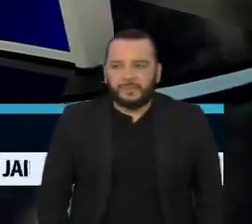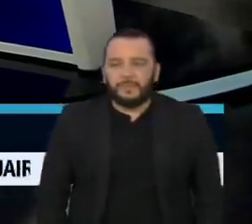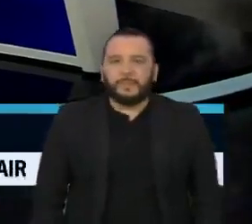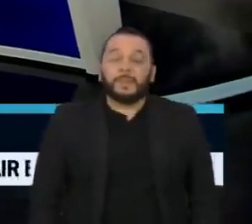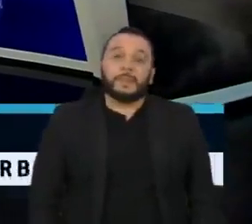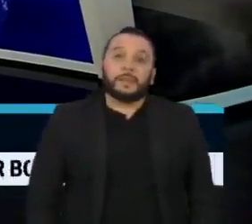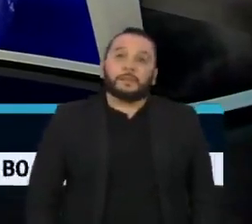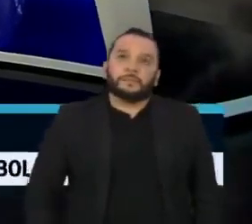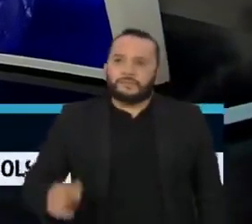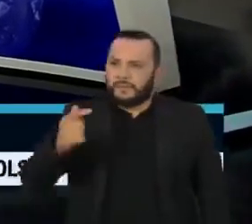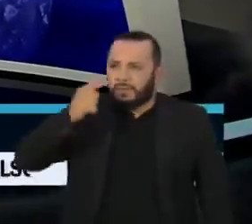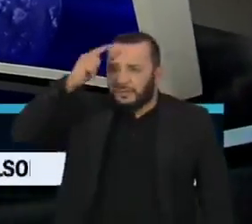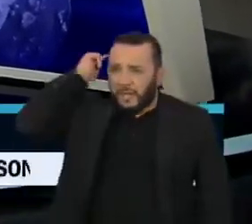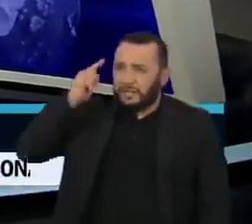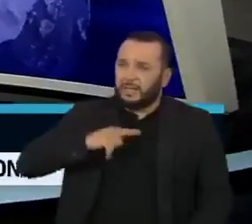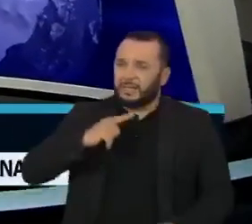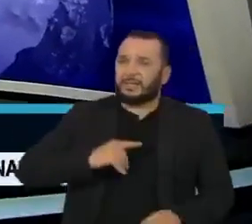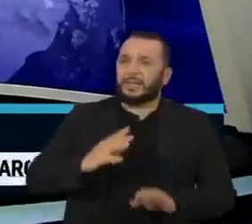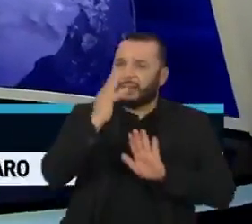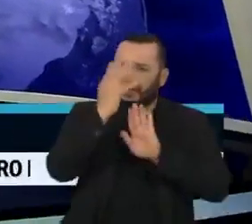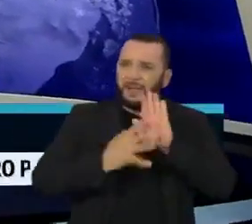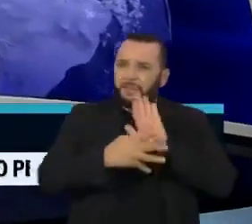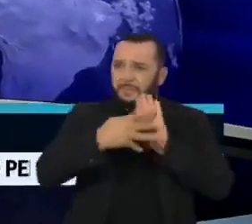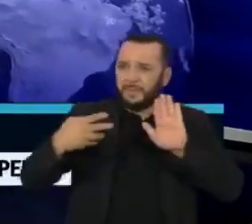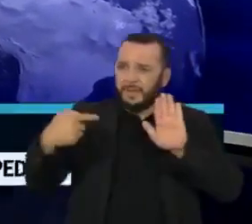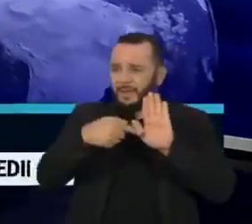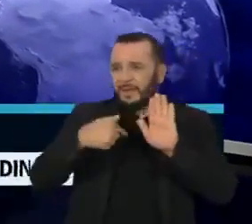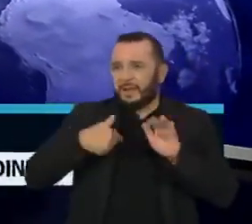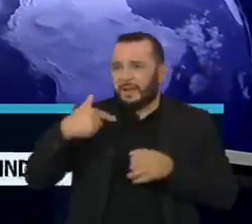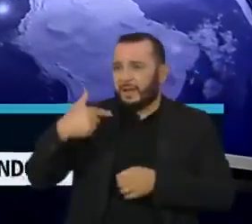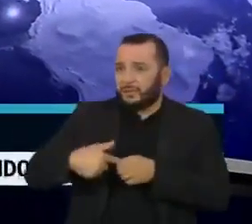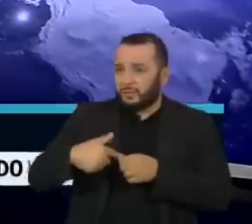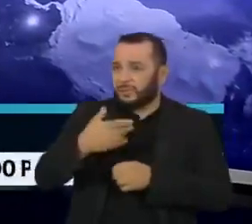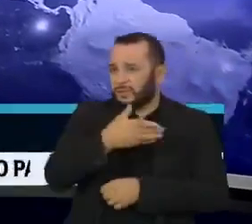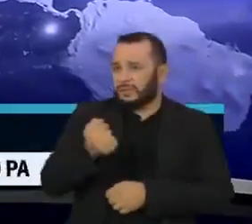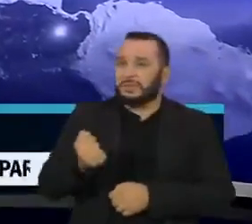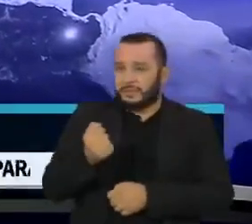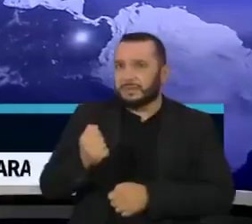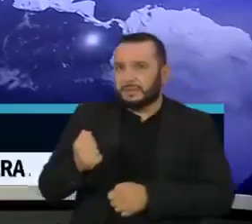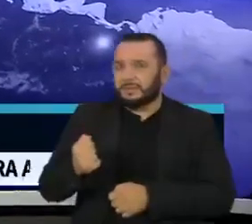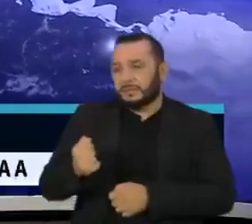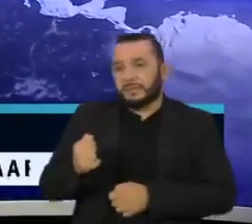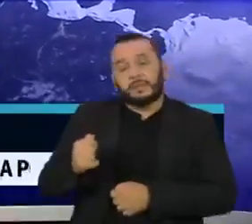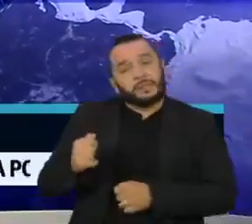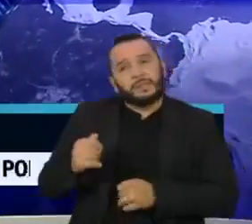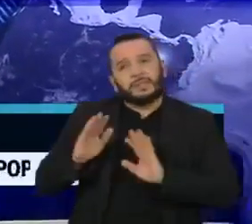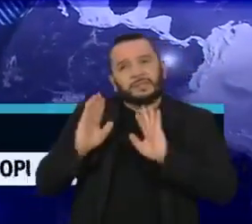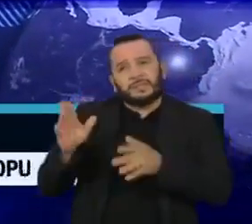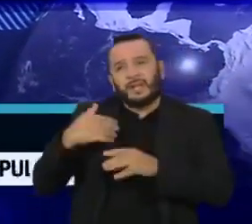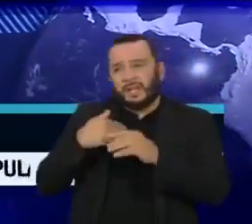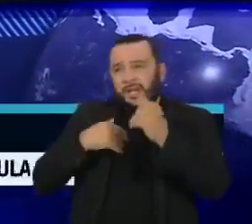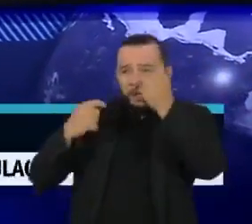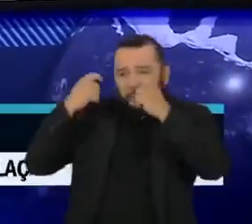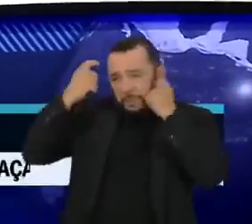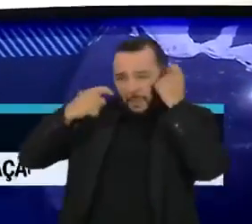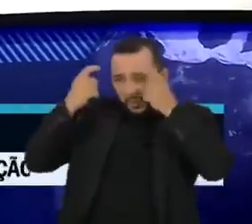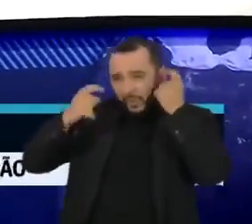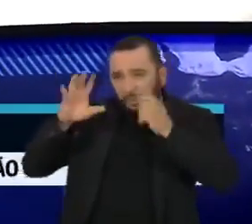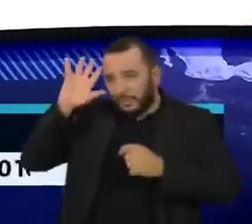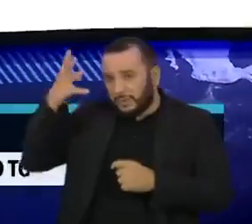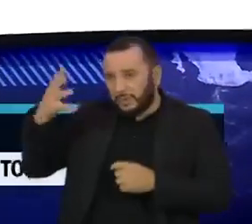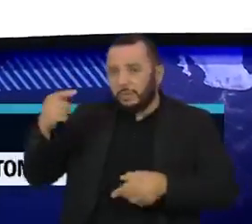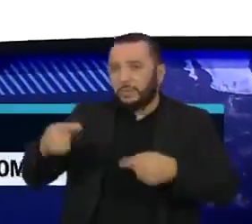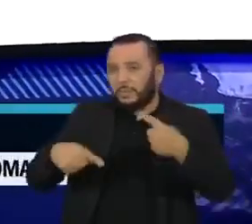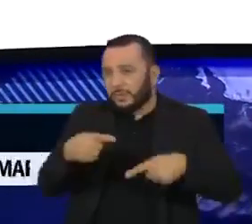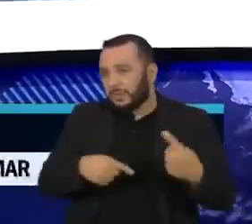Gessner, a pressão por tabelar preço dos combustíveis que volta e meia volta à cena preocupa? Soluções políticas